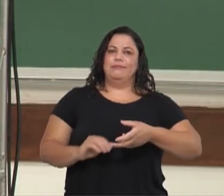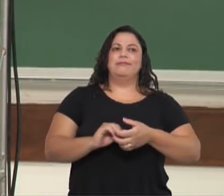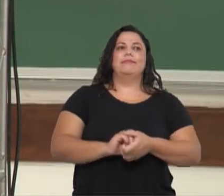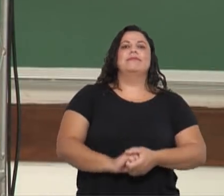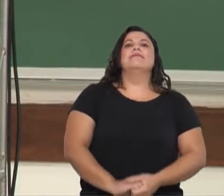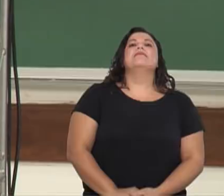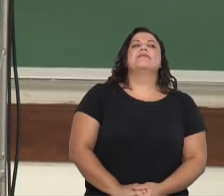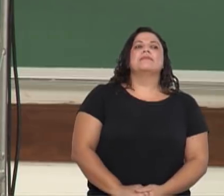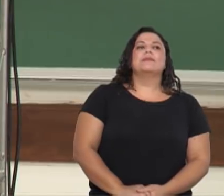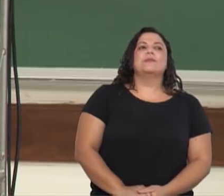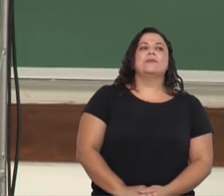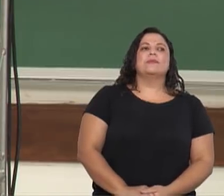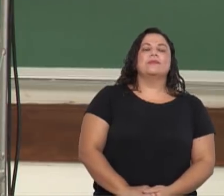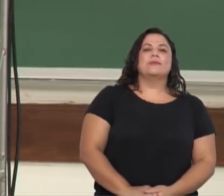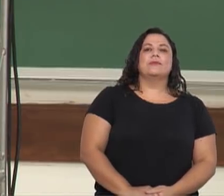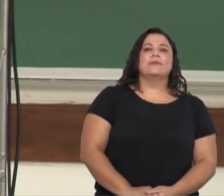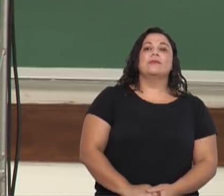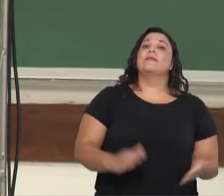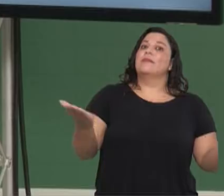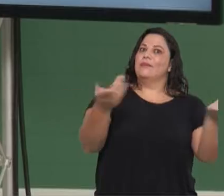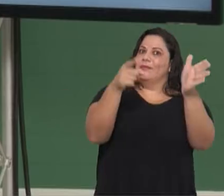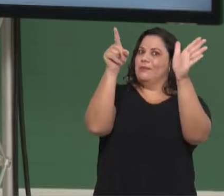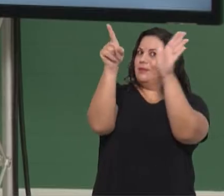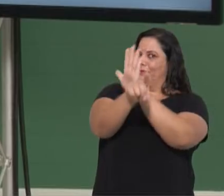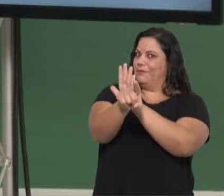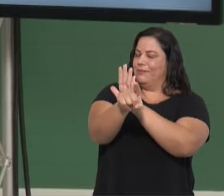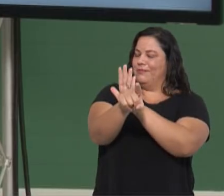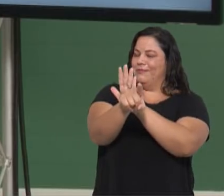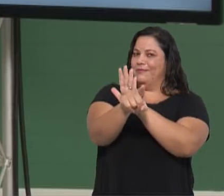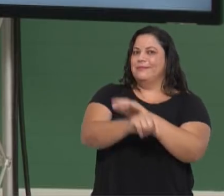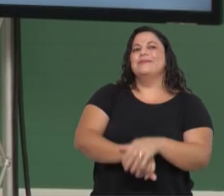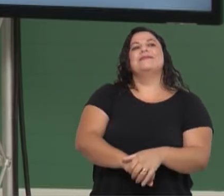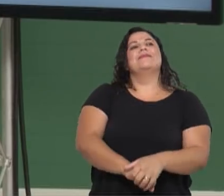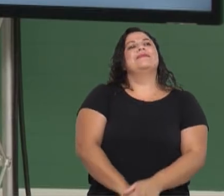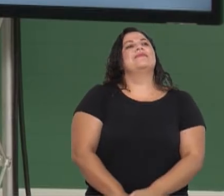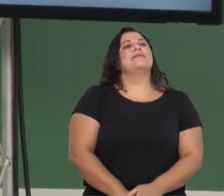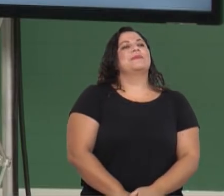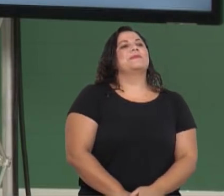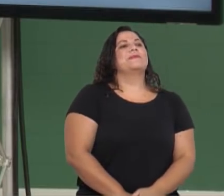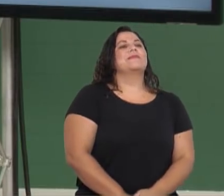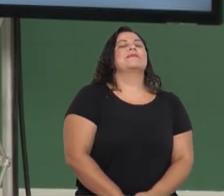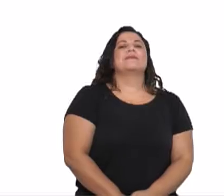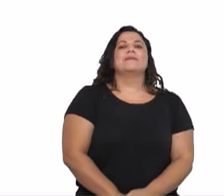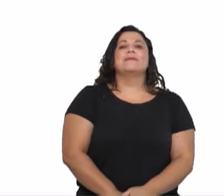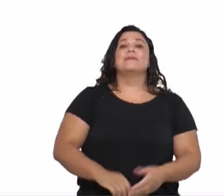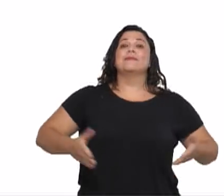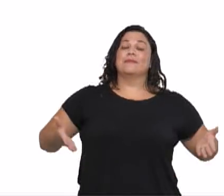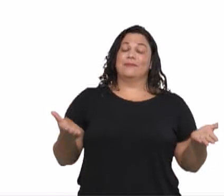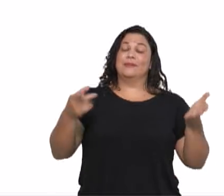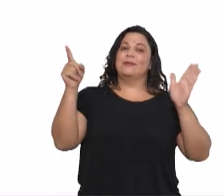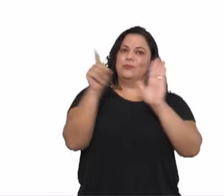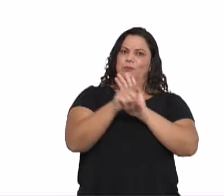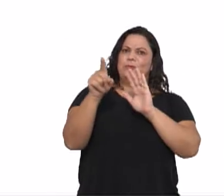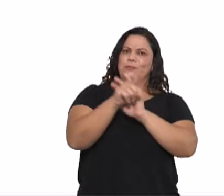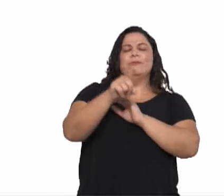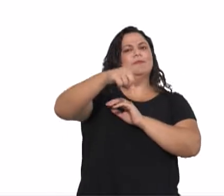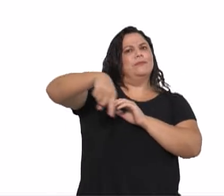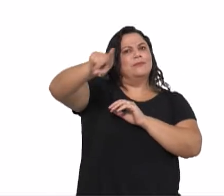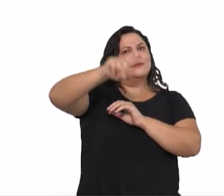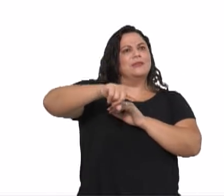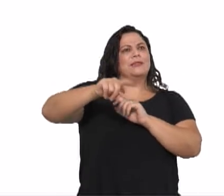verbo. Vamos para o quiz? Vou fazer uma pergunta para você. As palavras